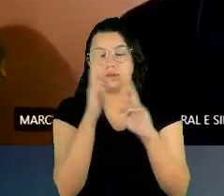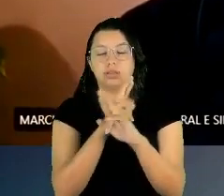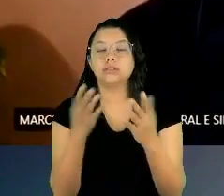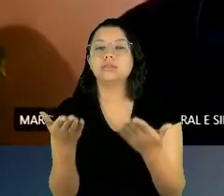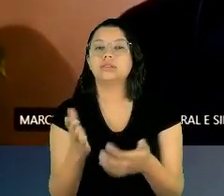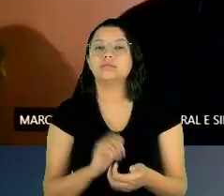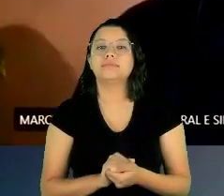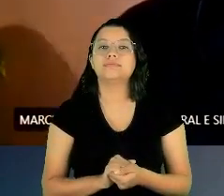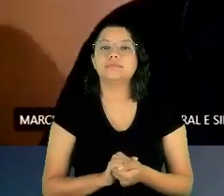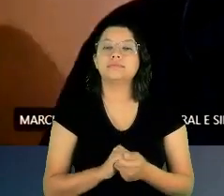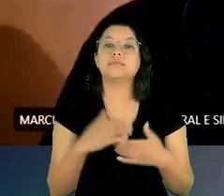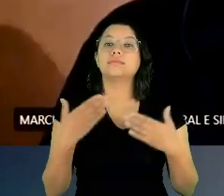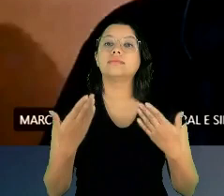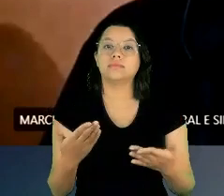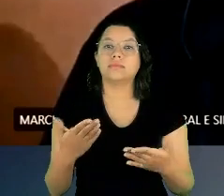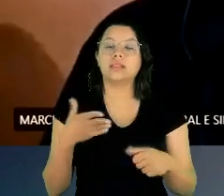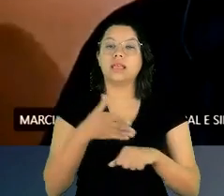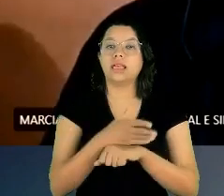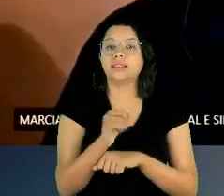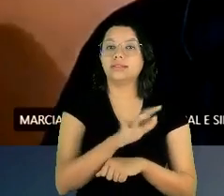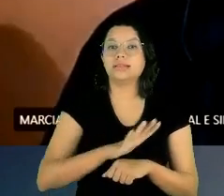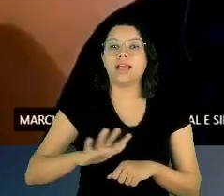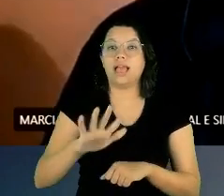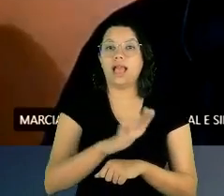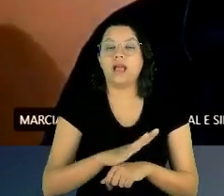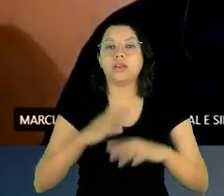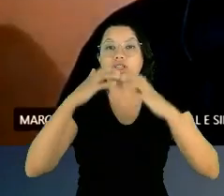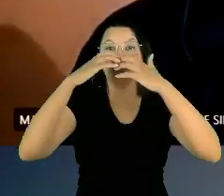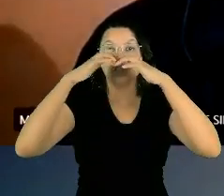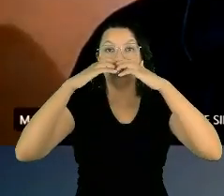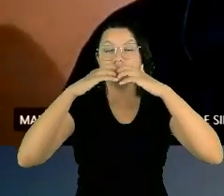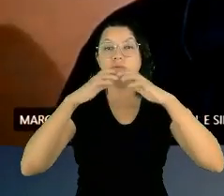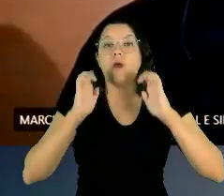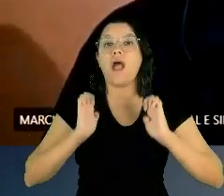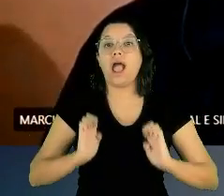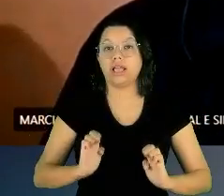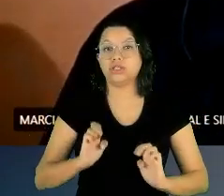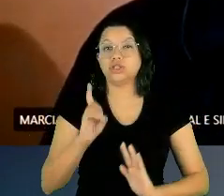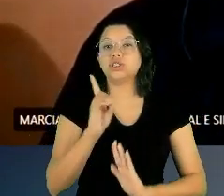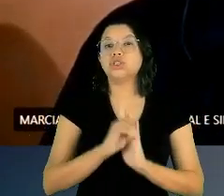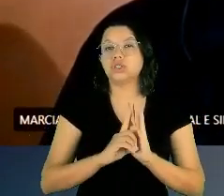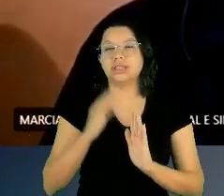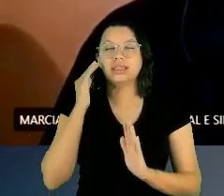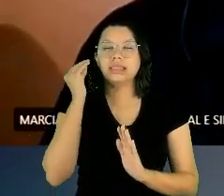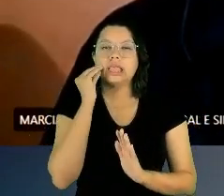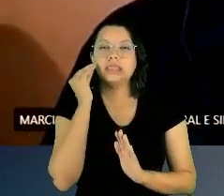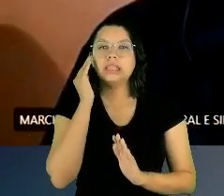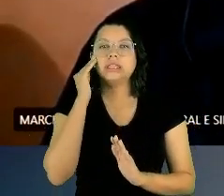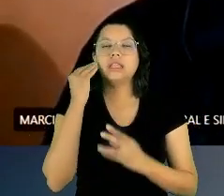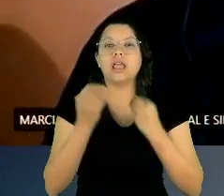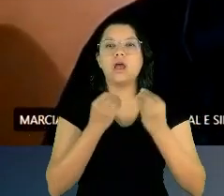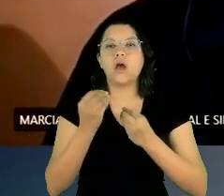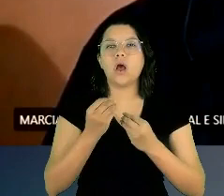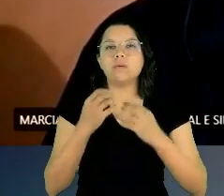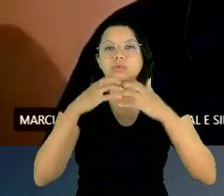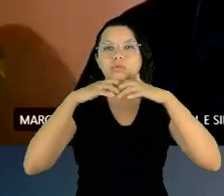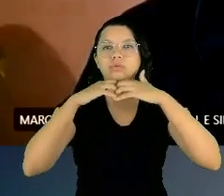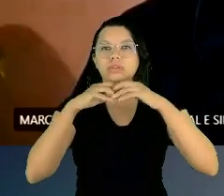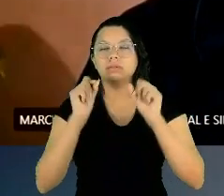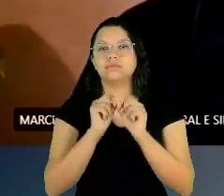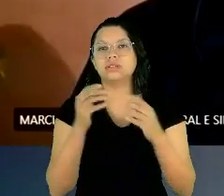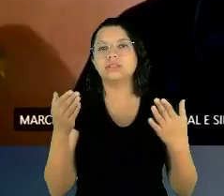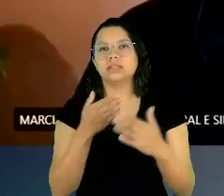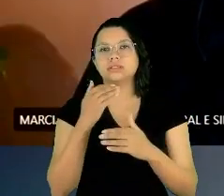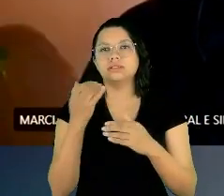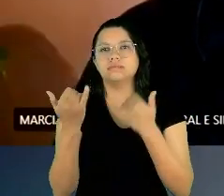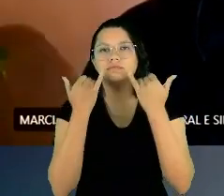momento com relação a isso. E aí que entra a área de neuroética e neurodireito, tentando entender como é que o nosso cérebro